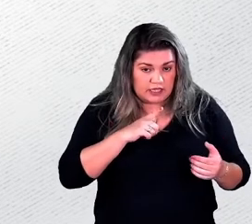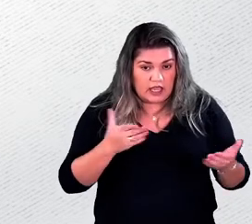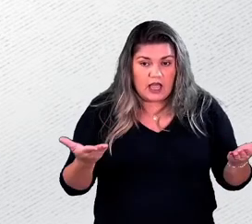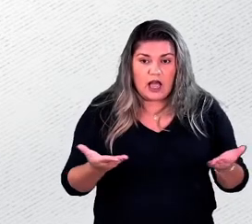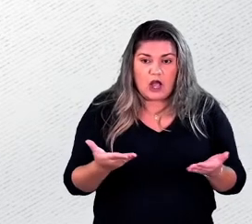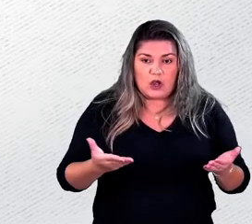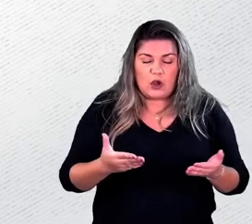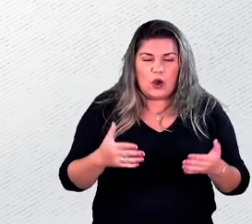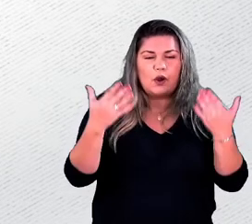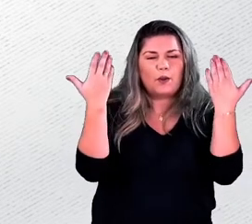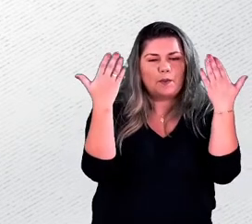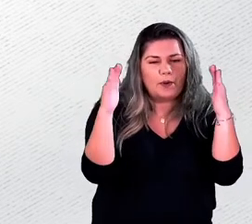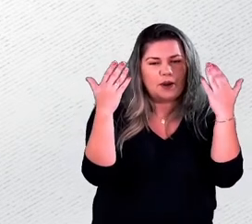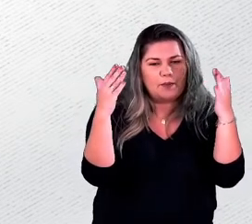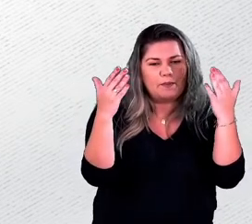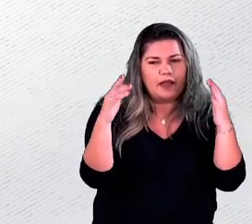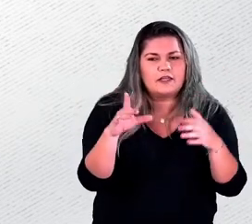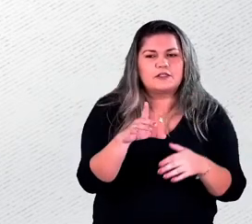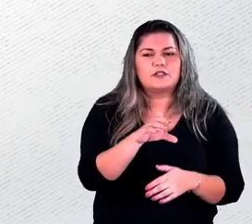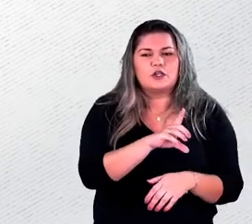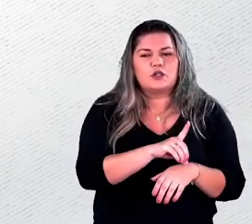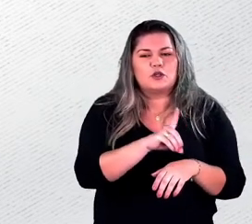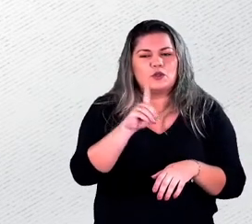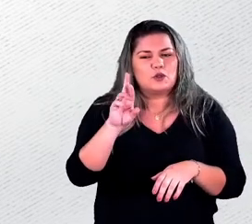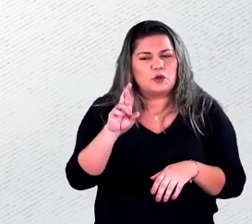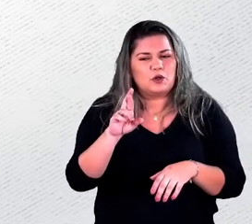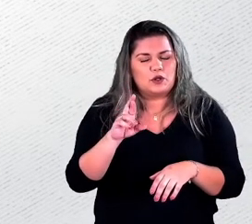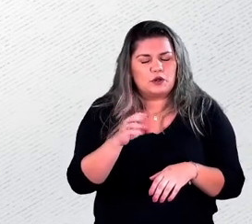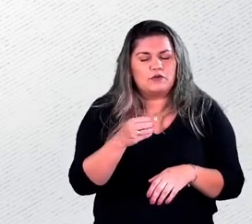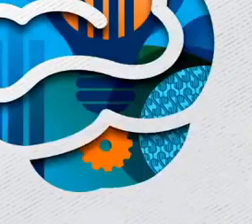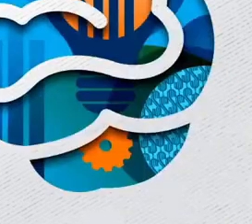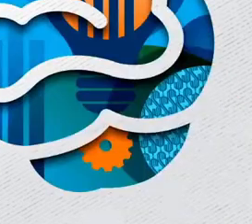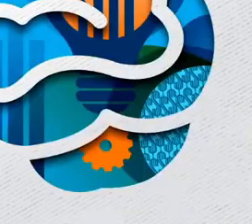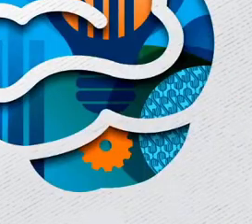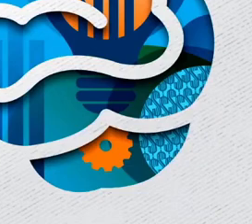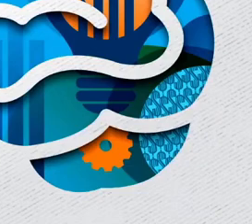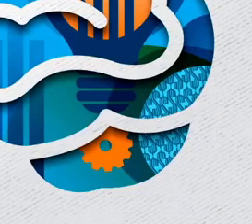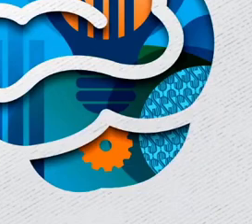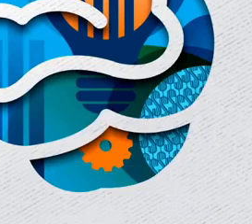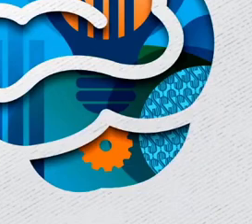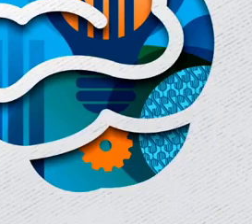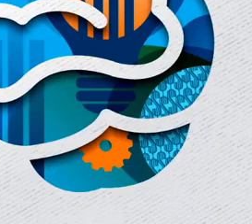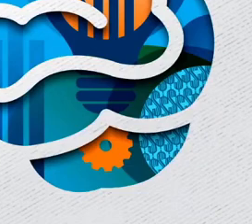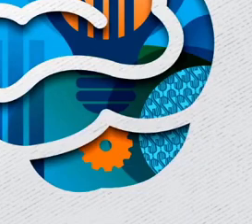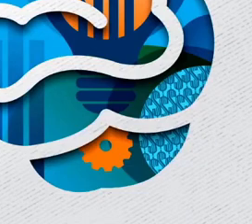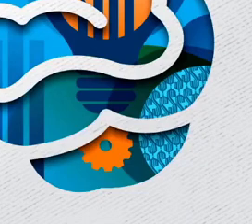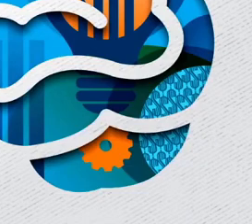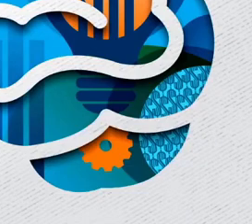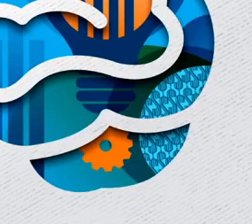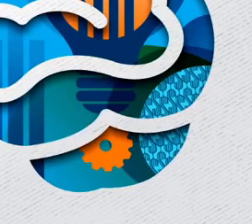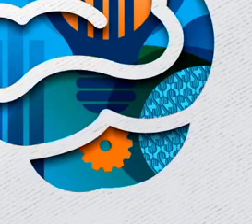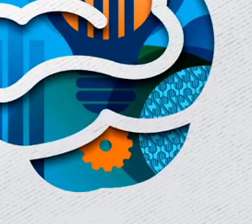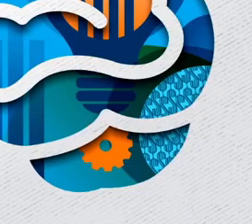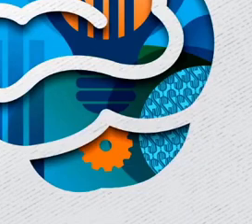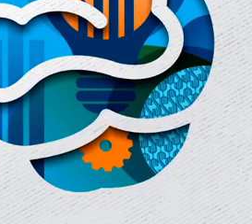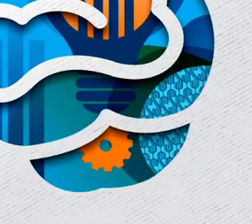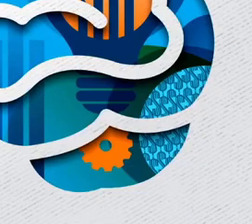Parabéns Doutora Fiquem todos os amantes E aí